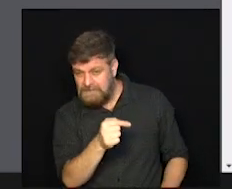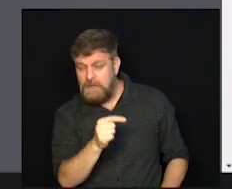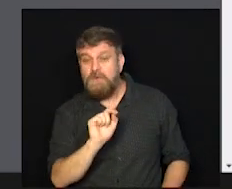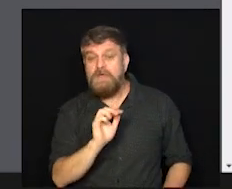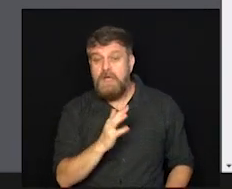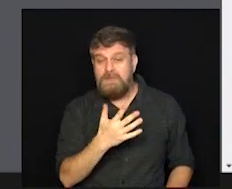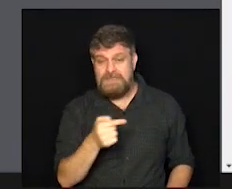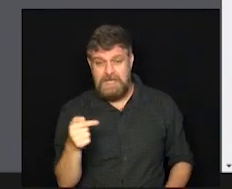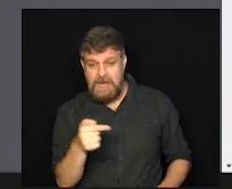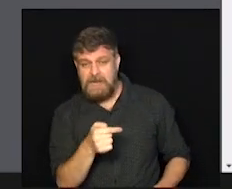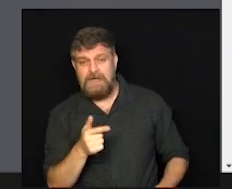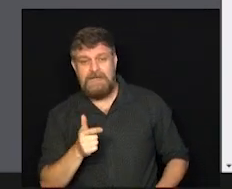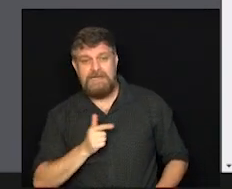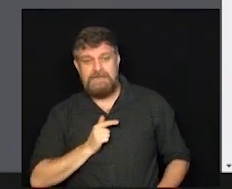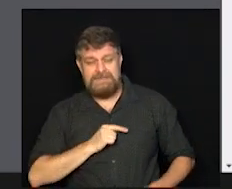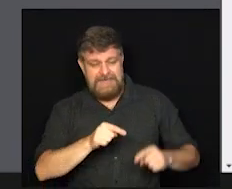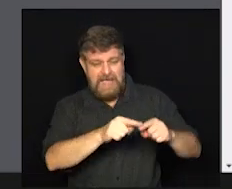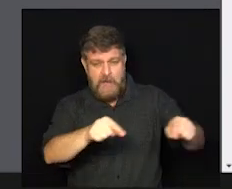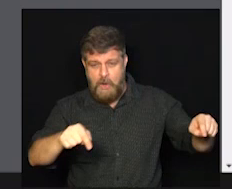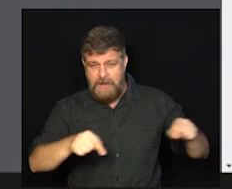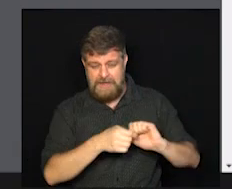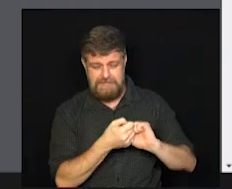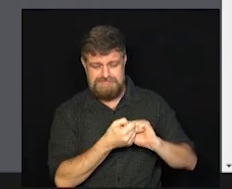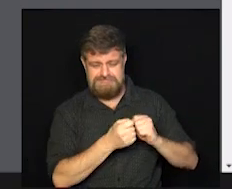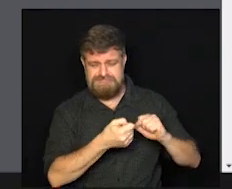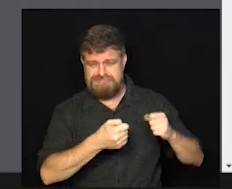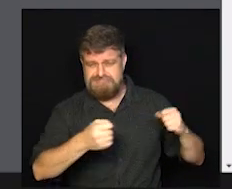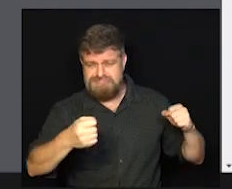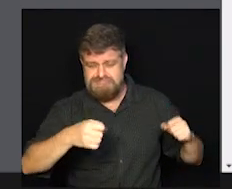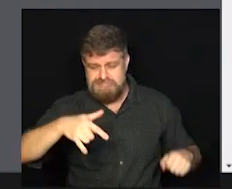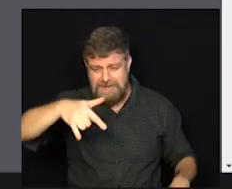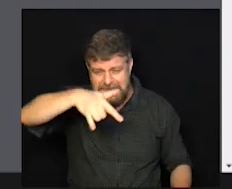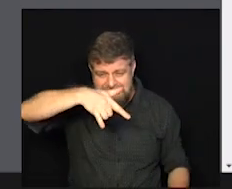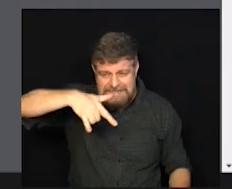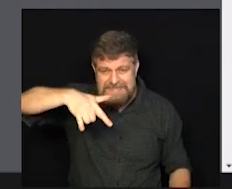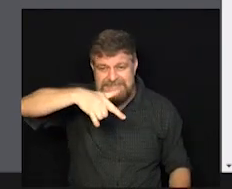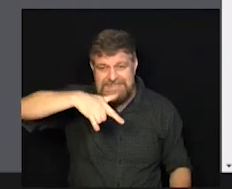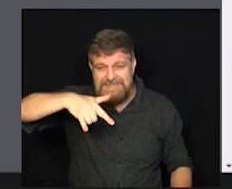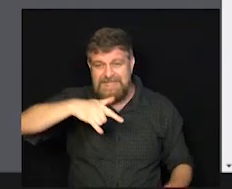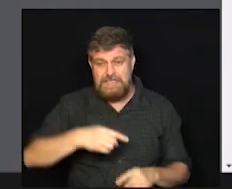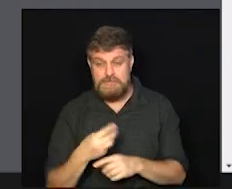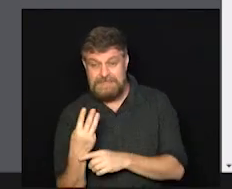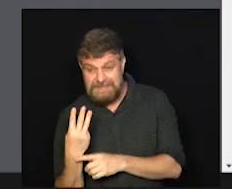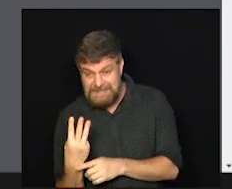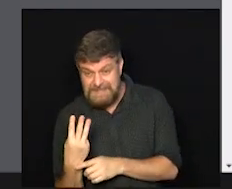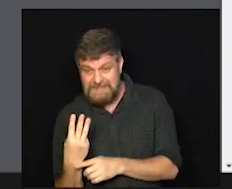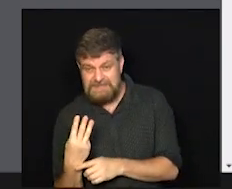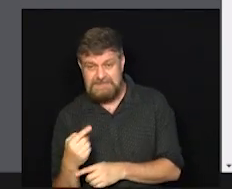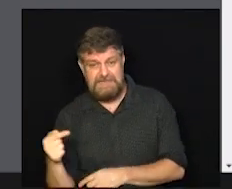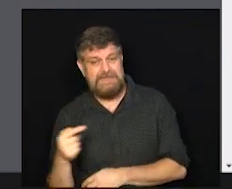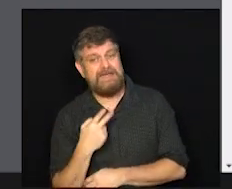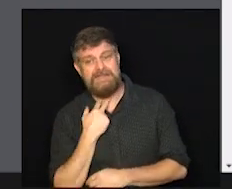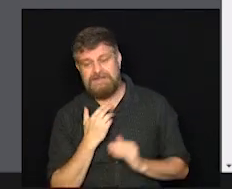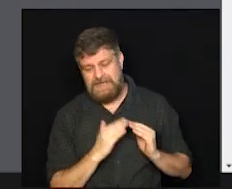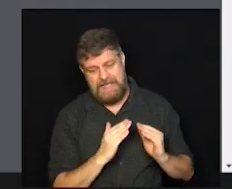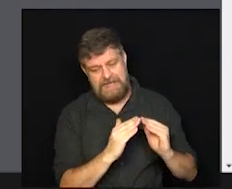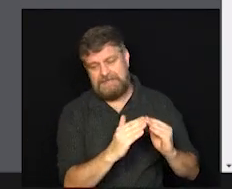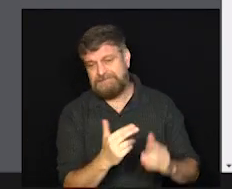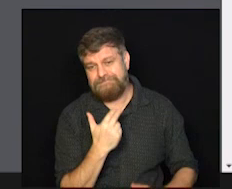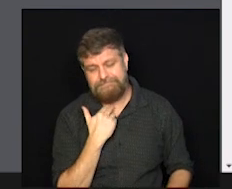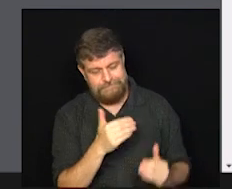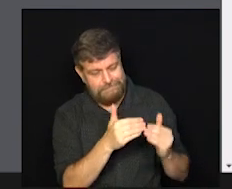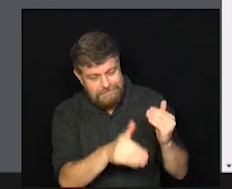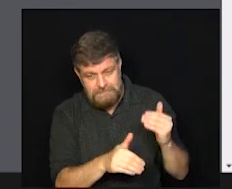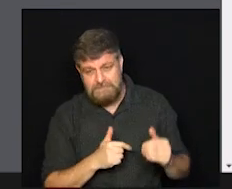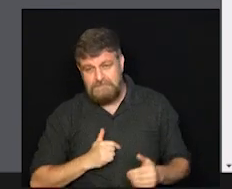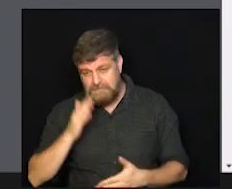que ali é onde tem campo de expansão do satélite 3, não possa ser com moradias, mas acredito que é